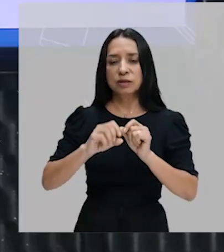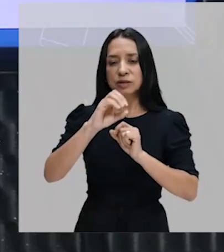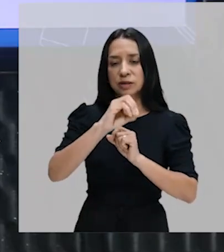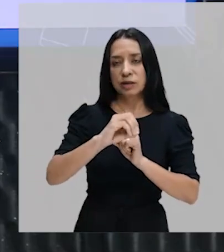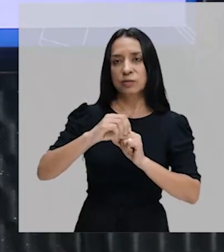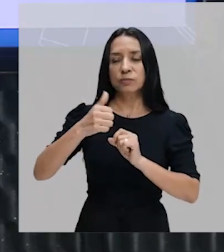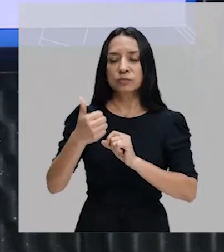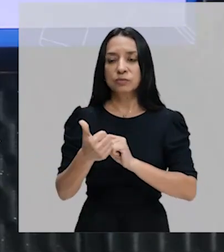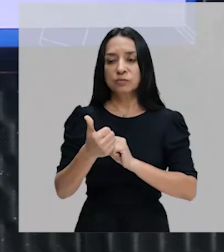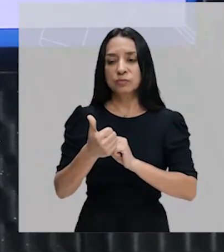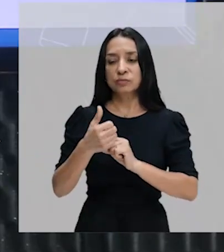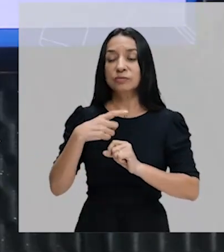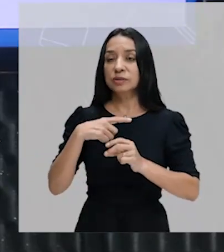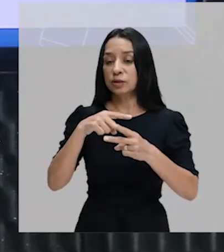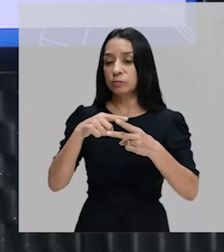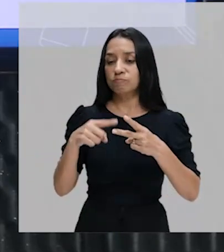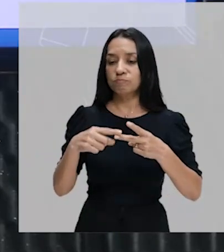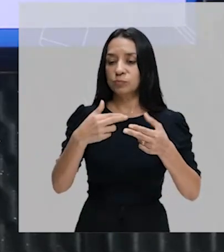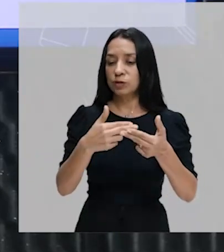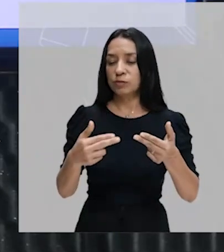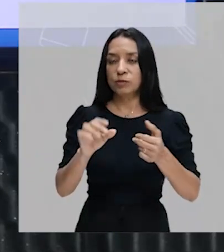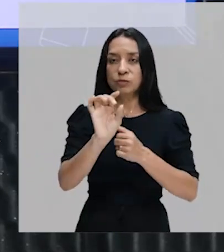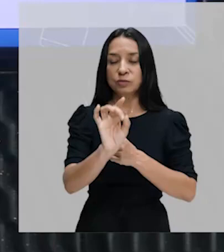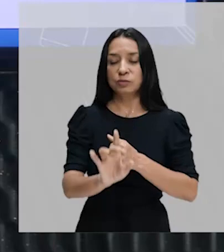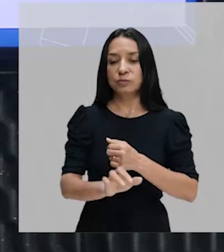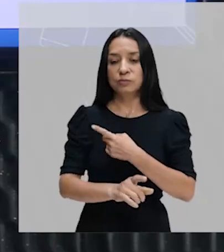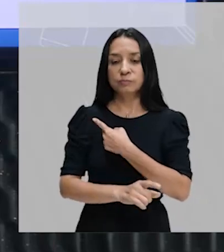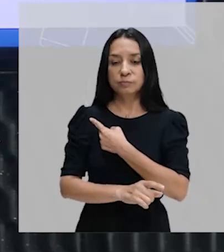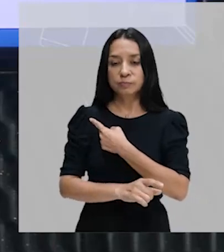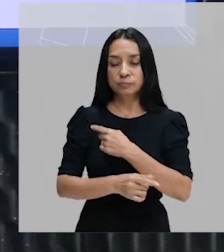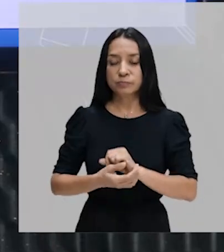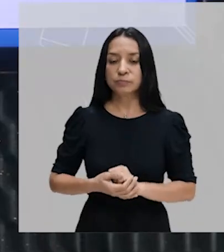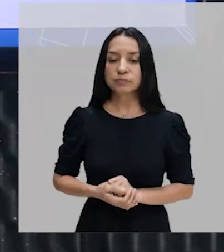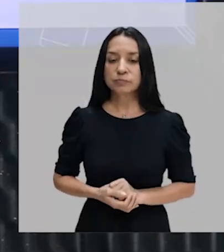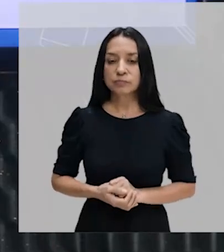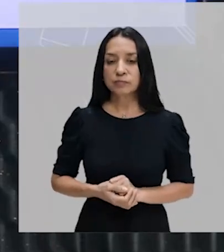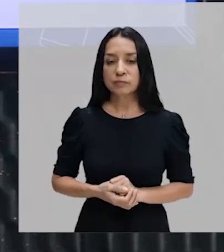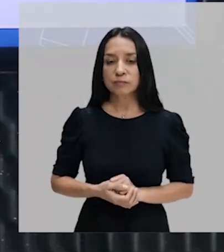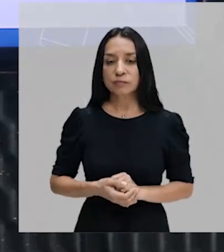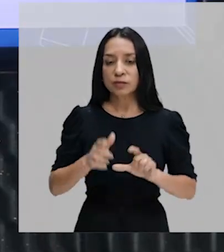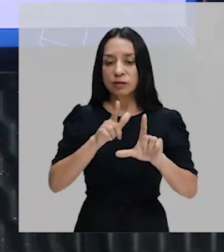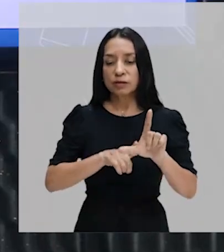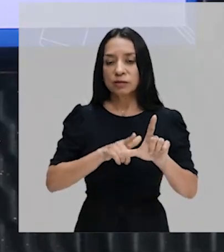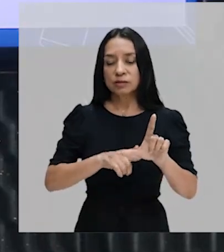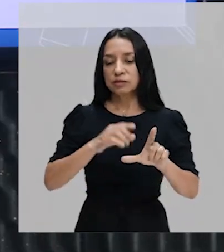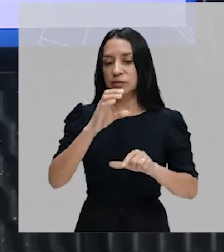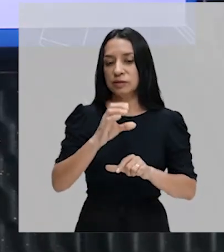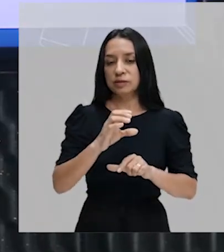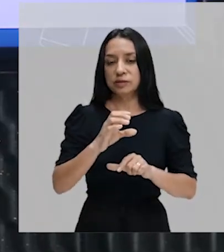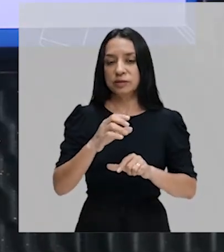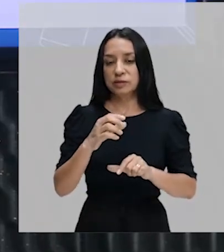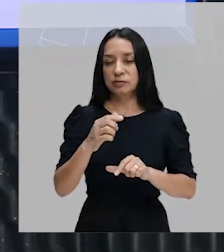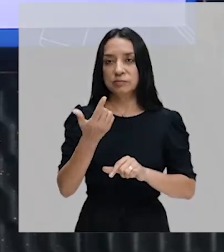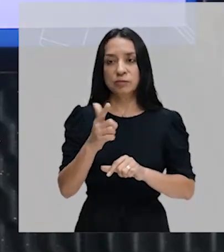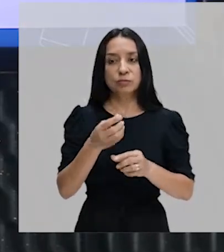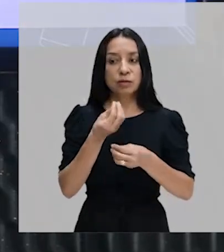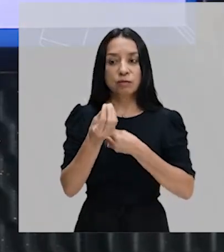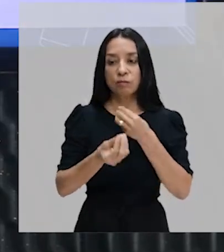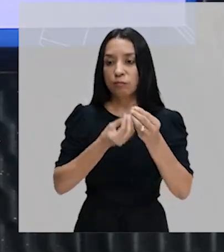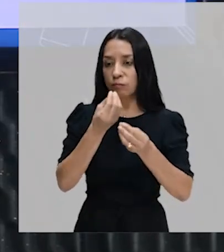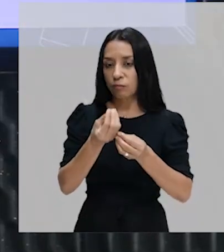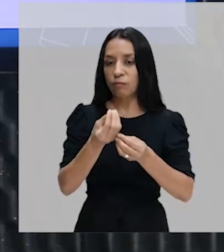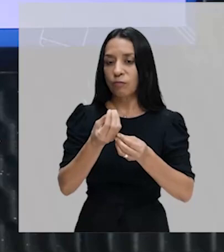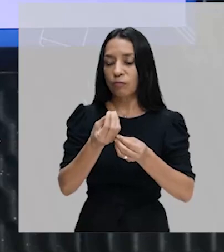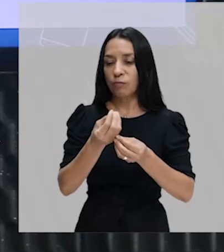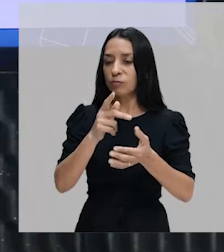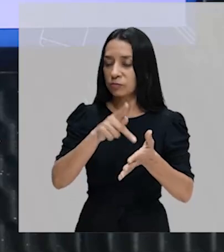Então, aqui eu teria 2 elementos apenas, tá? Então, nesse caso aqui, ó, essa letra C também não tem a menor condição de ser, justamente